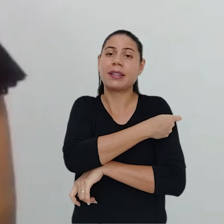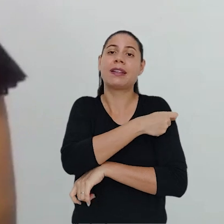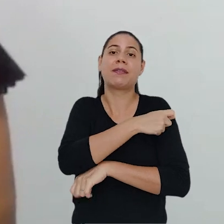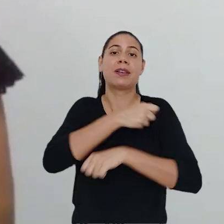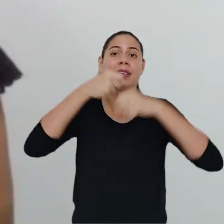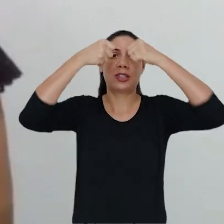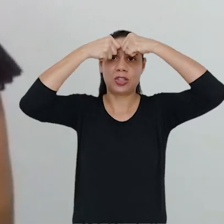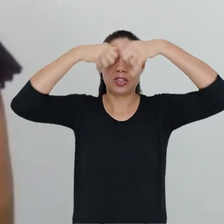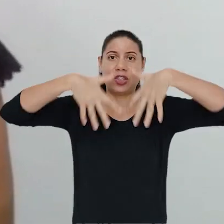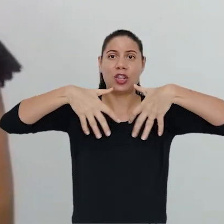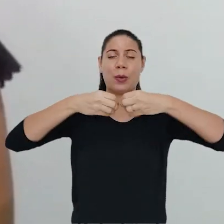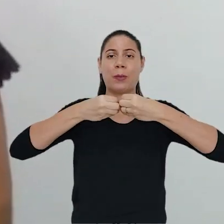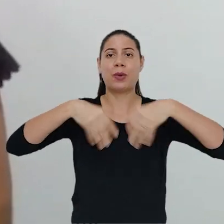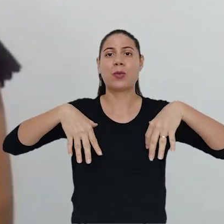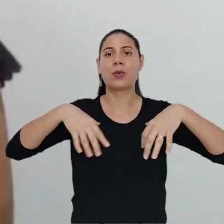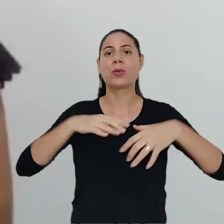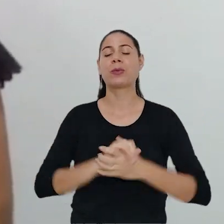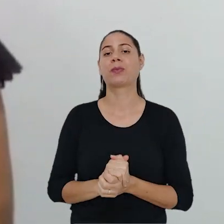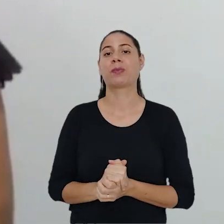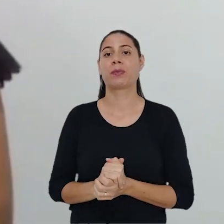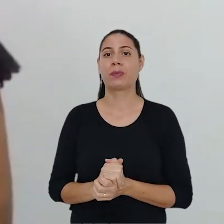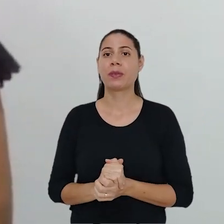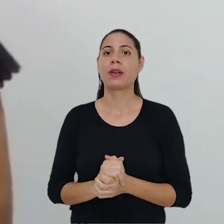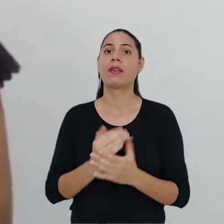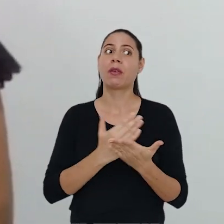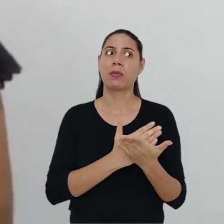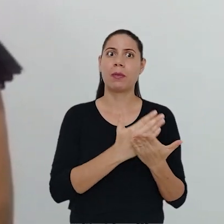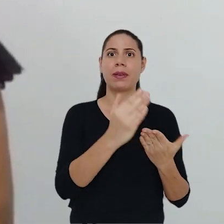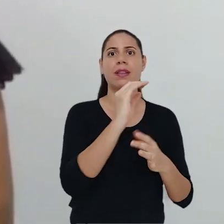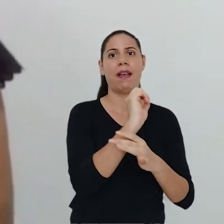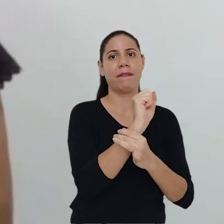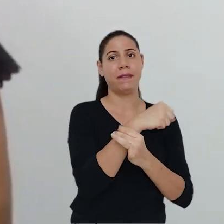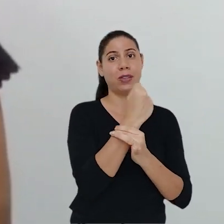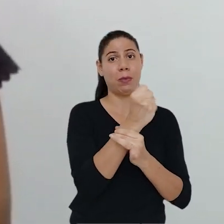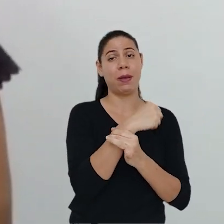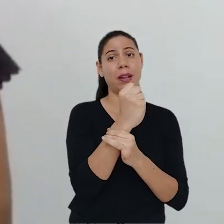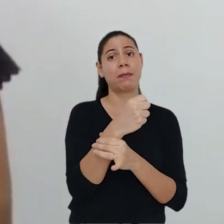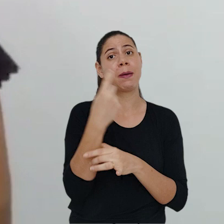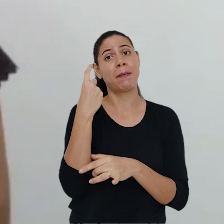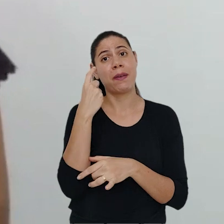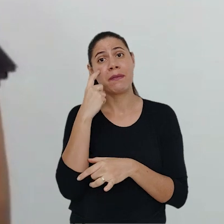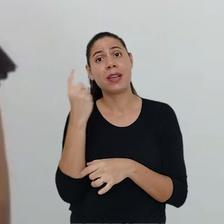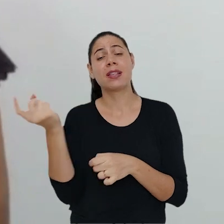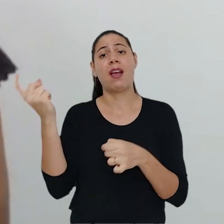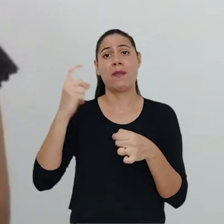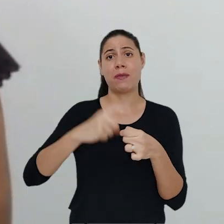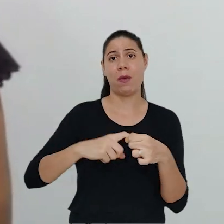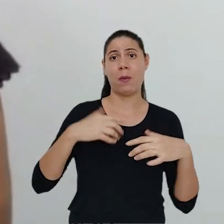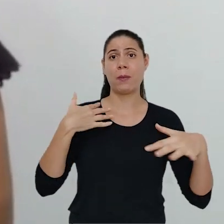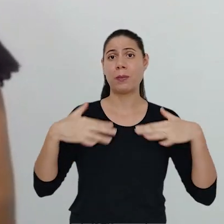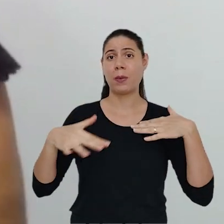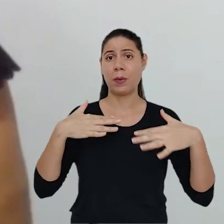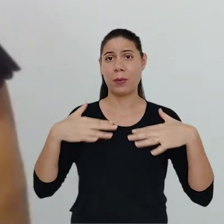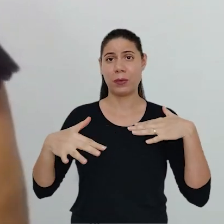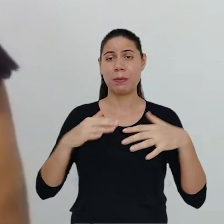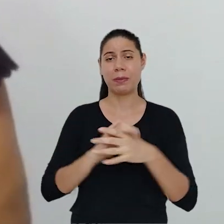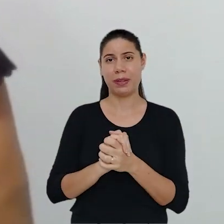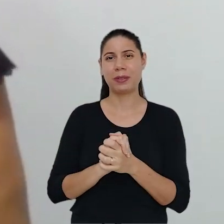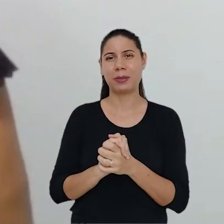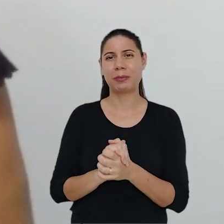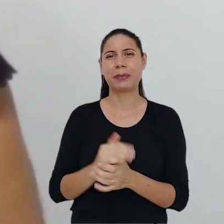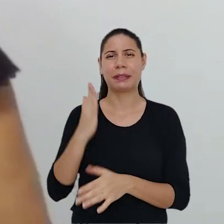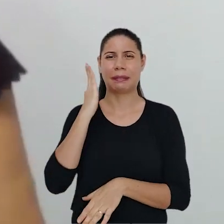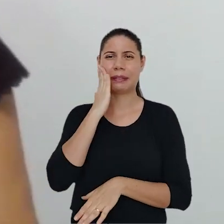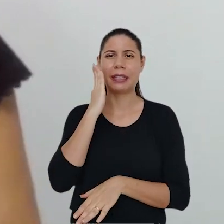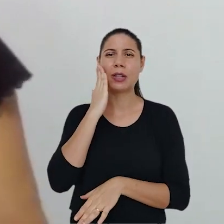Sistema Nervoso Central. E embora cuidar de botar ela na fisioterapia para ver se não perde esse caso. No caso, perder que ele